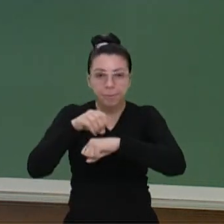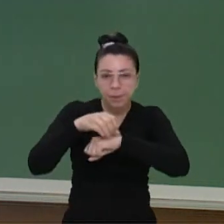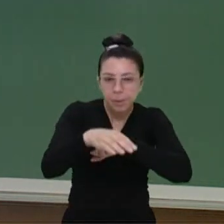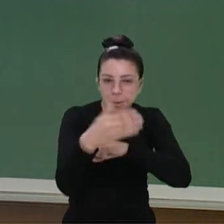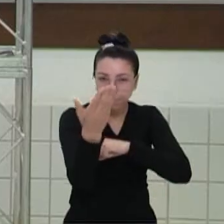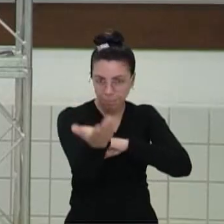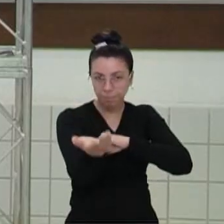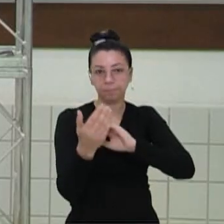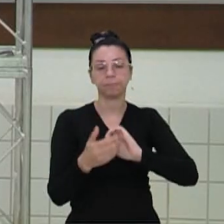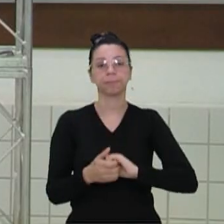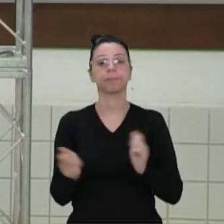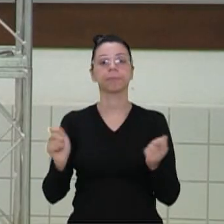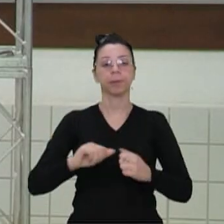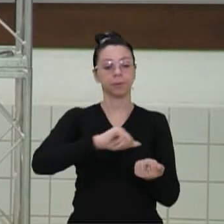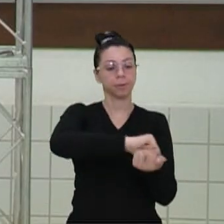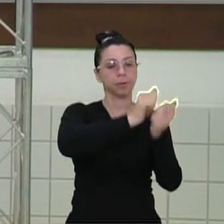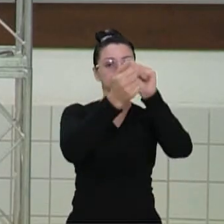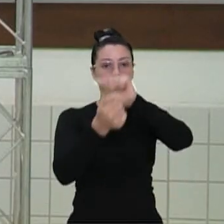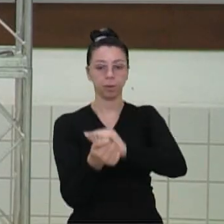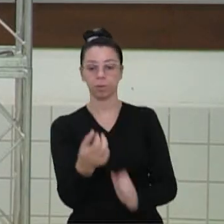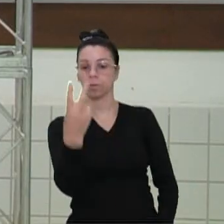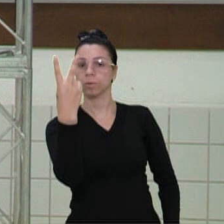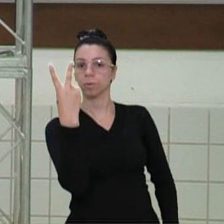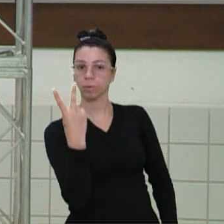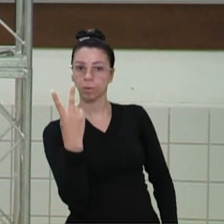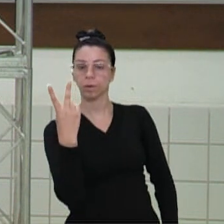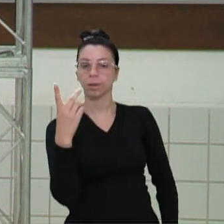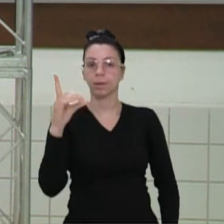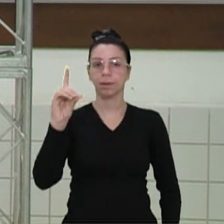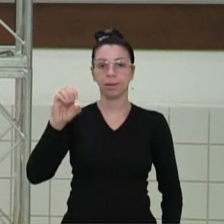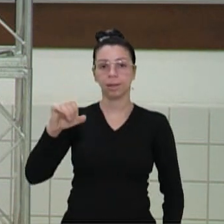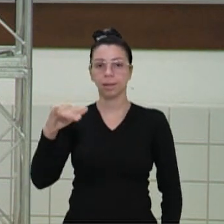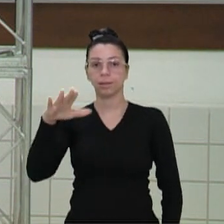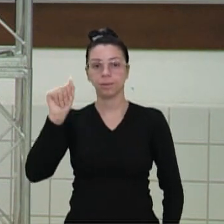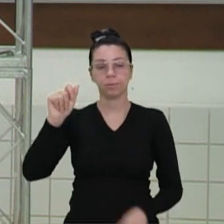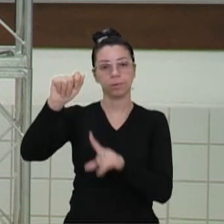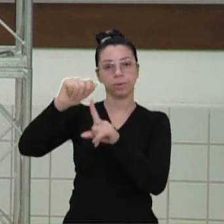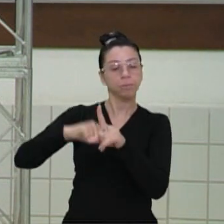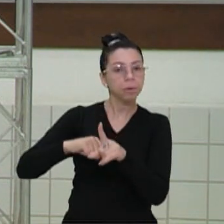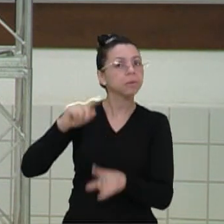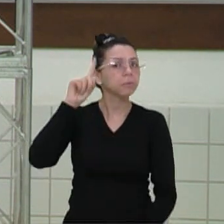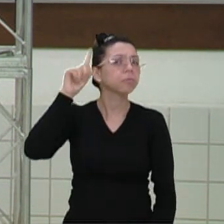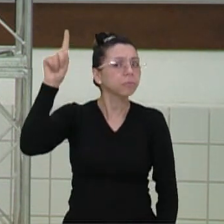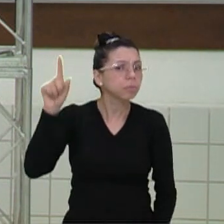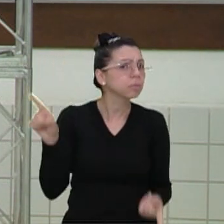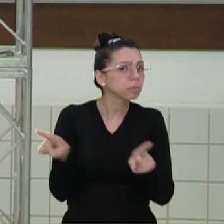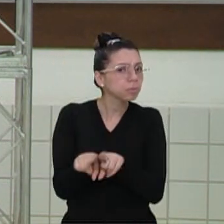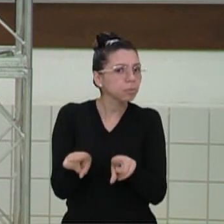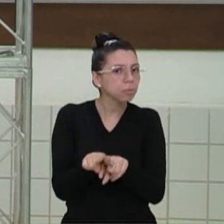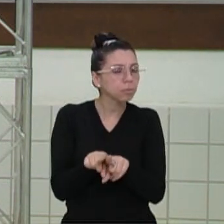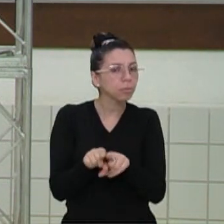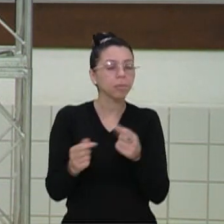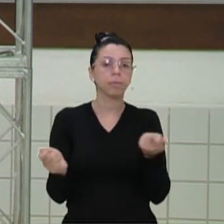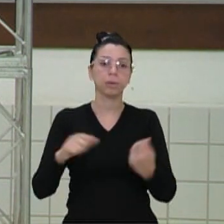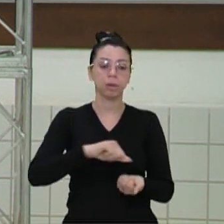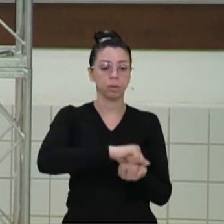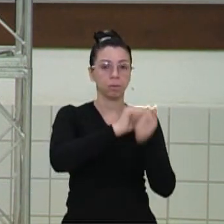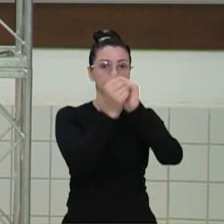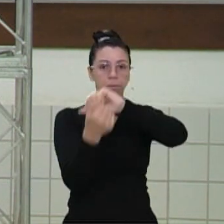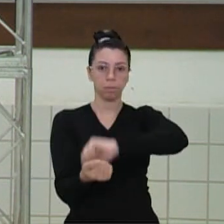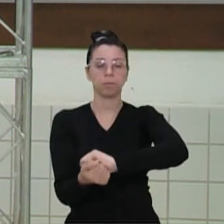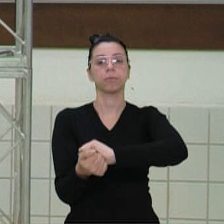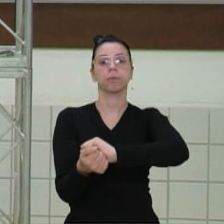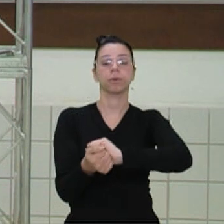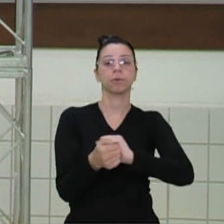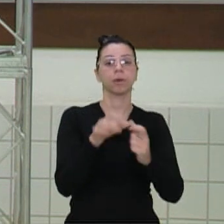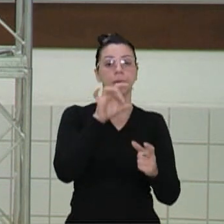você também. Você pode transformar esse 2 décimos de meses em dias. É só você fazer a transformação. Lembrando